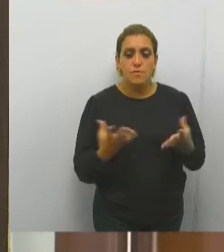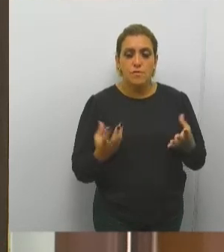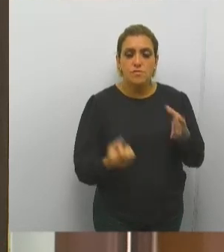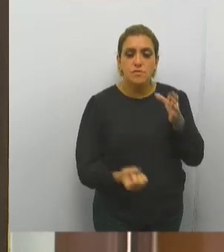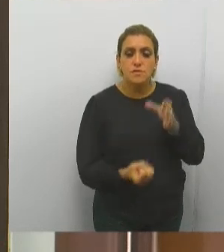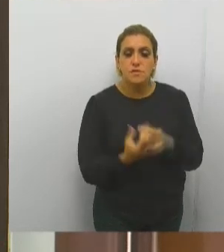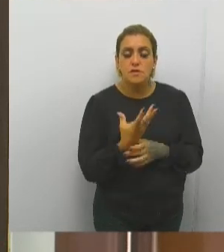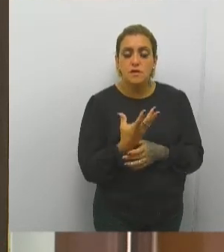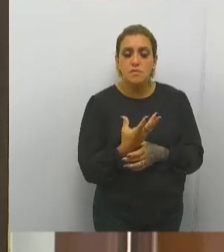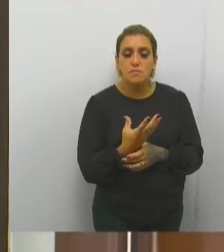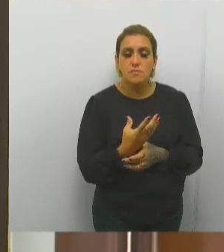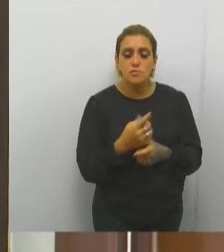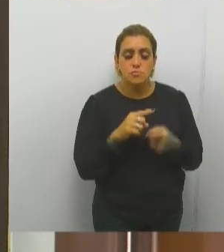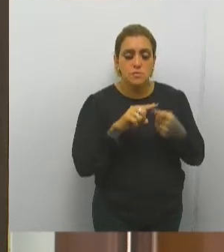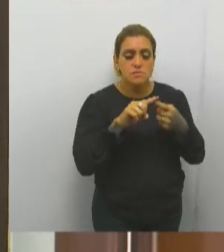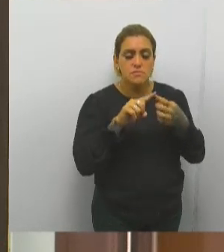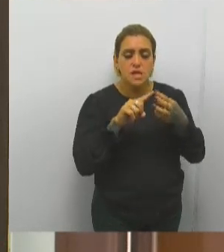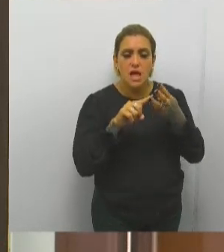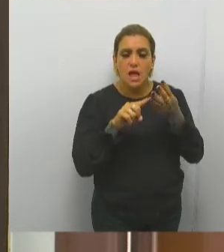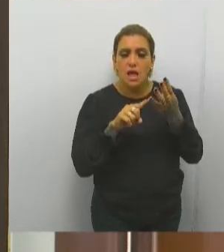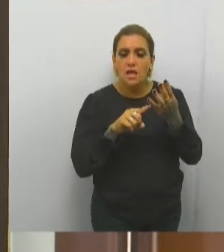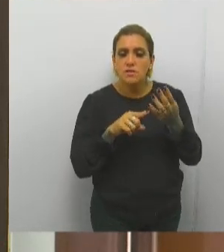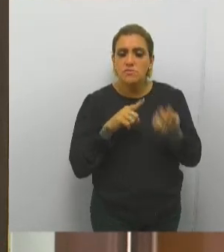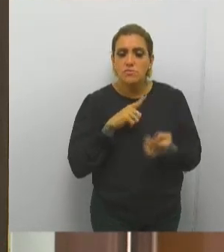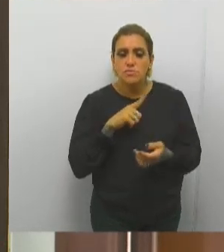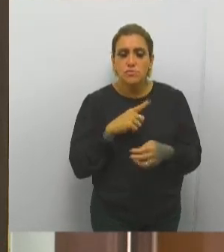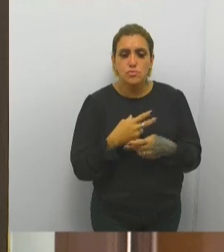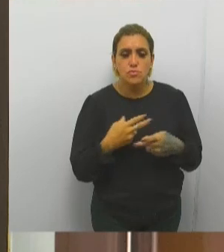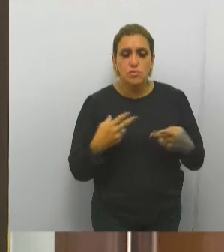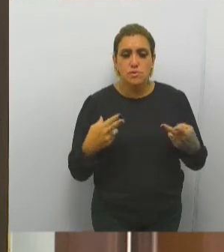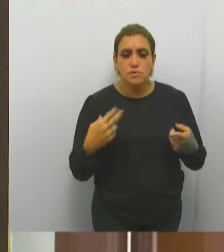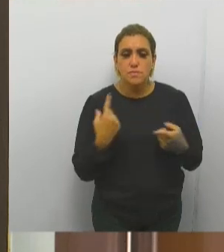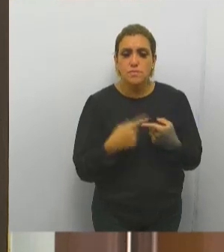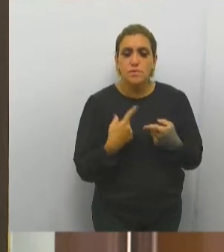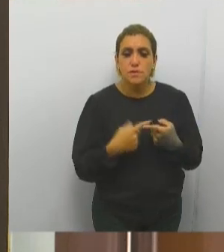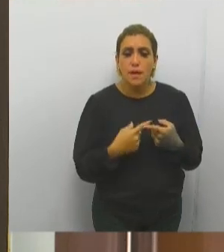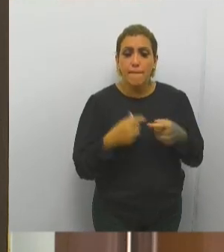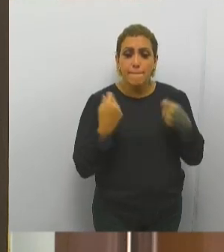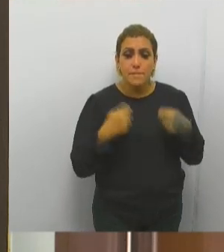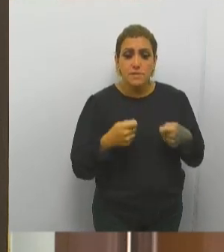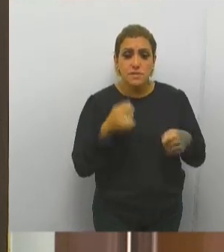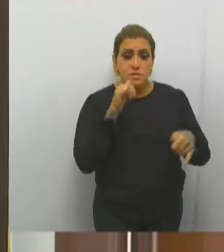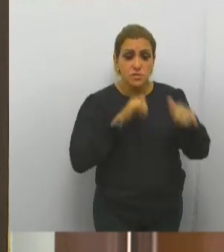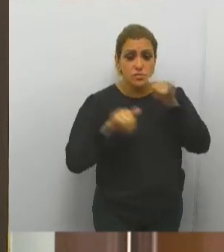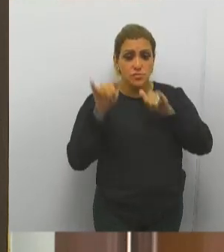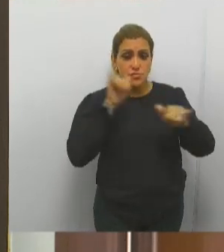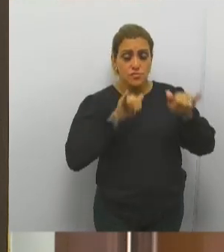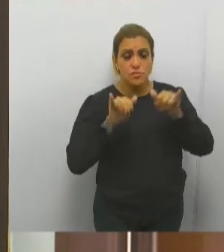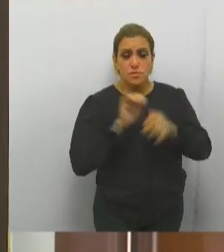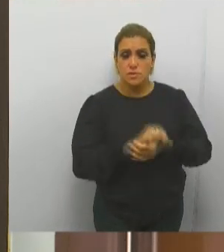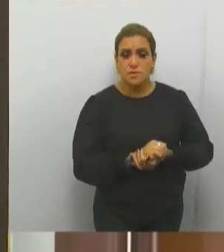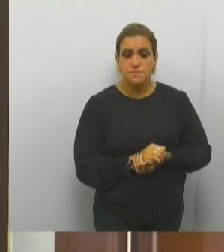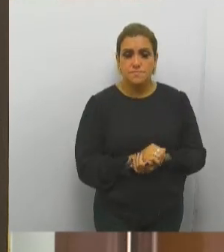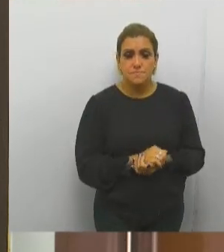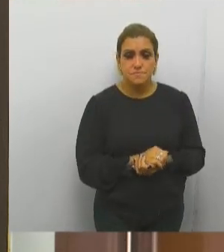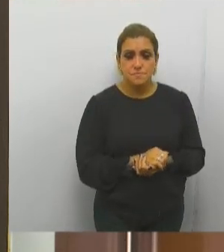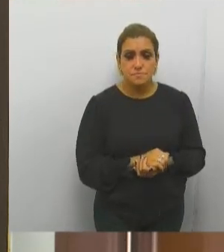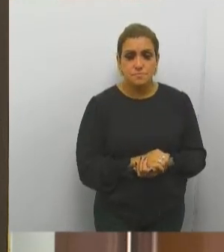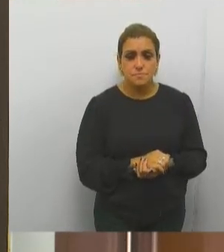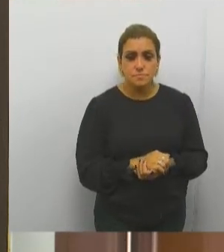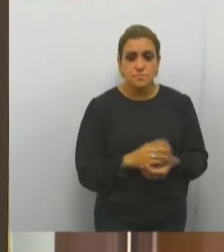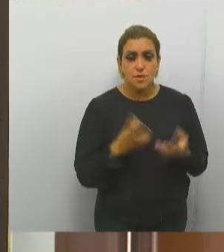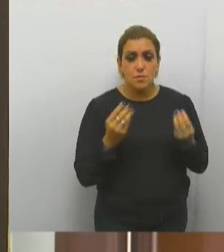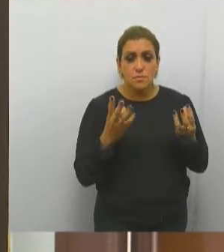criamos uma série de eventos, porque achamos que é preciso divulgar a trova em nosso município.